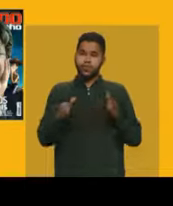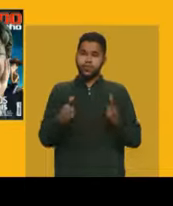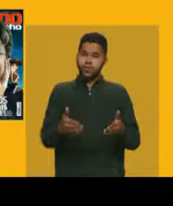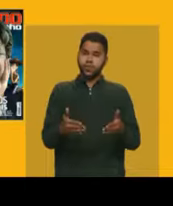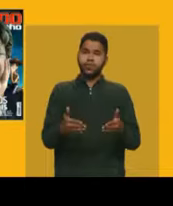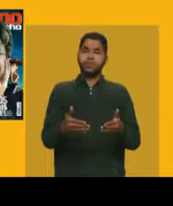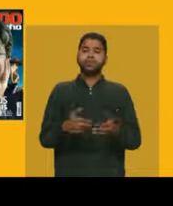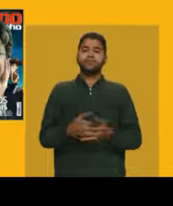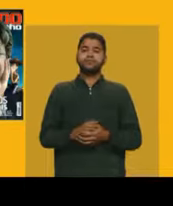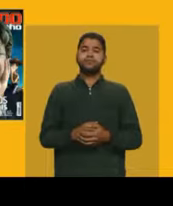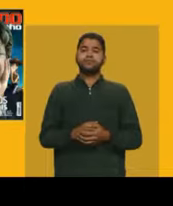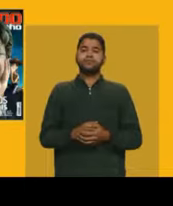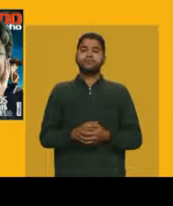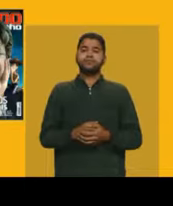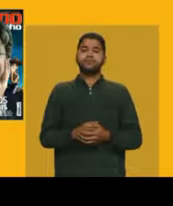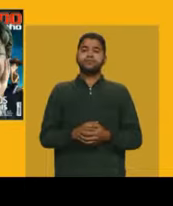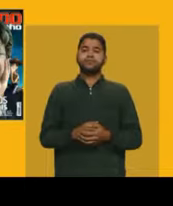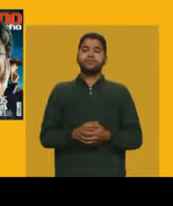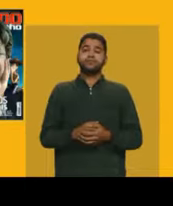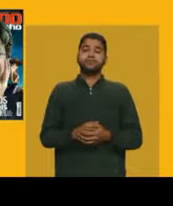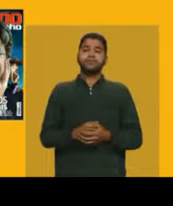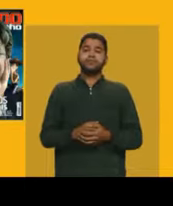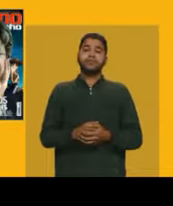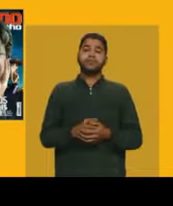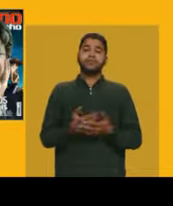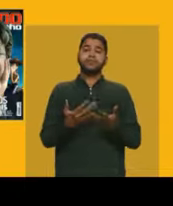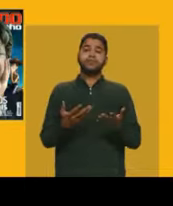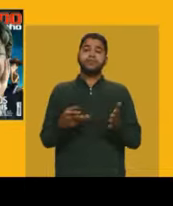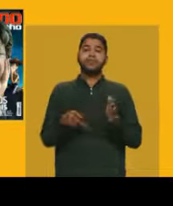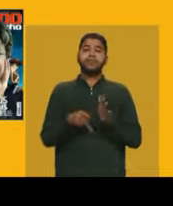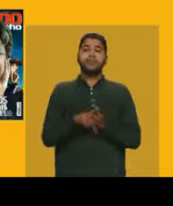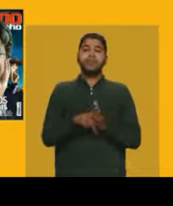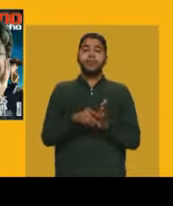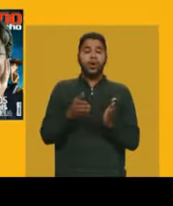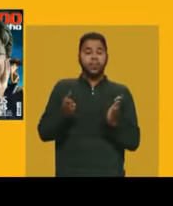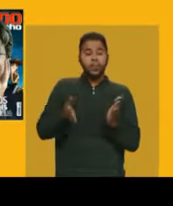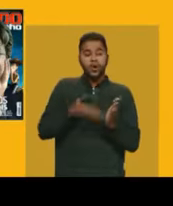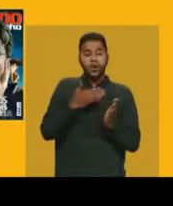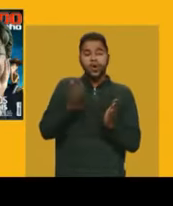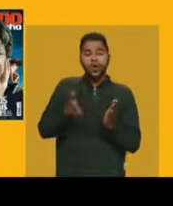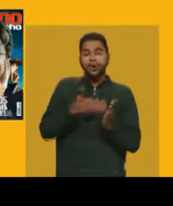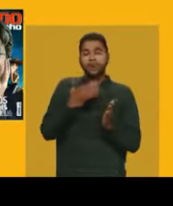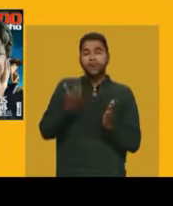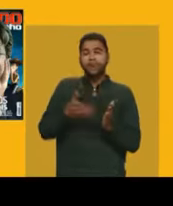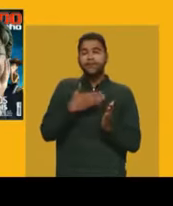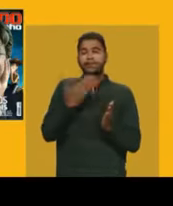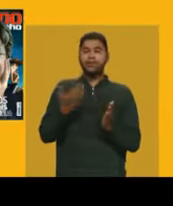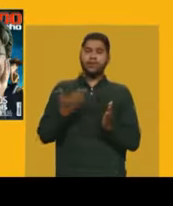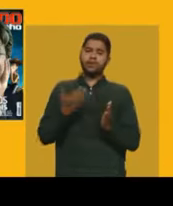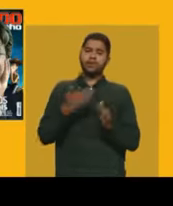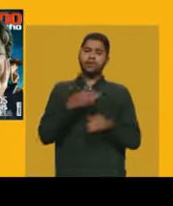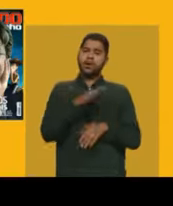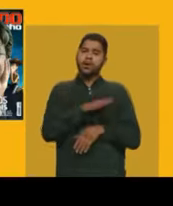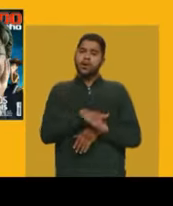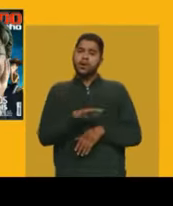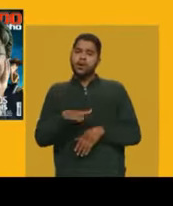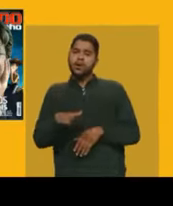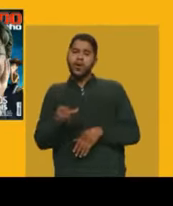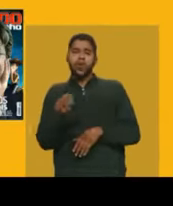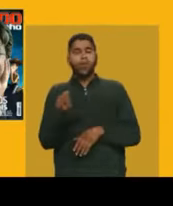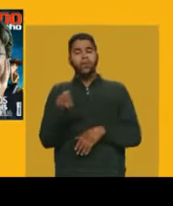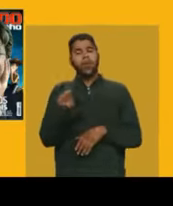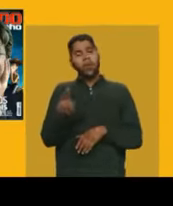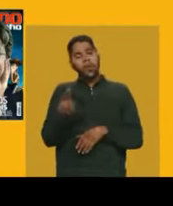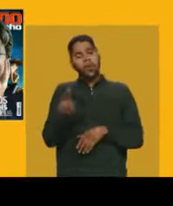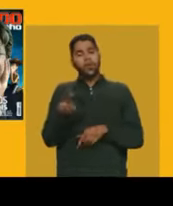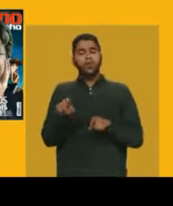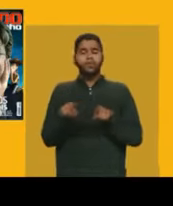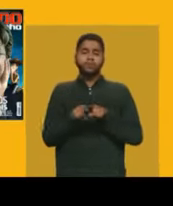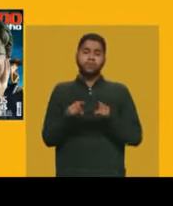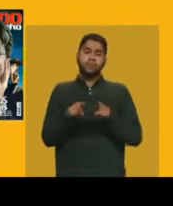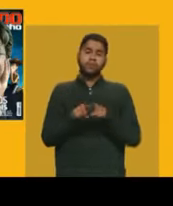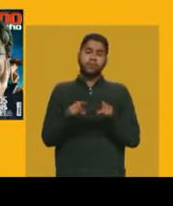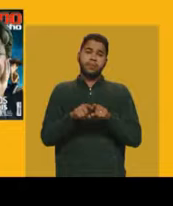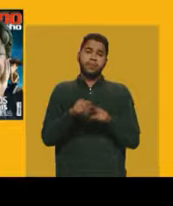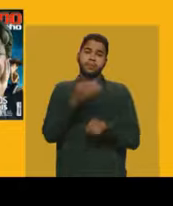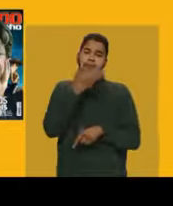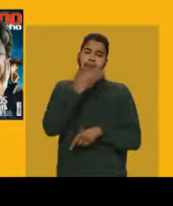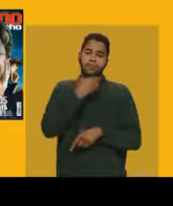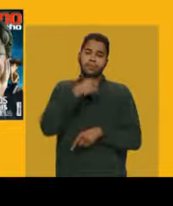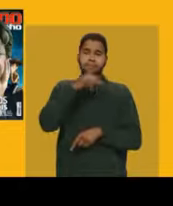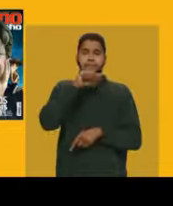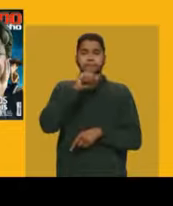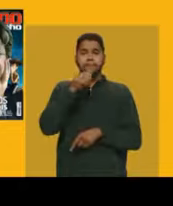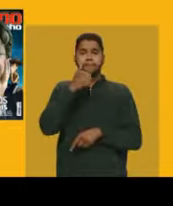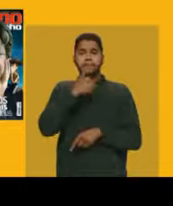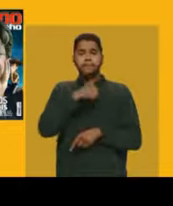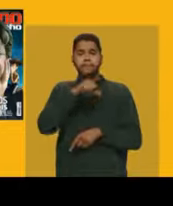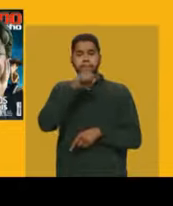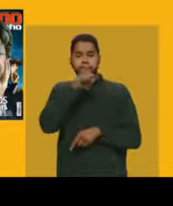é o bicho, então é uma revista destinada, né, às crianças ou mesmo aos pais das crianças quando